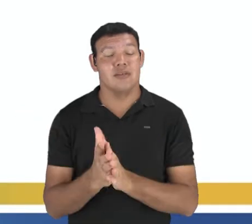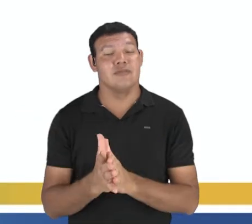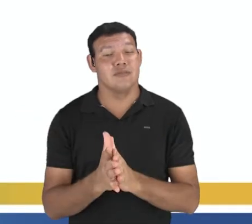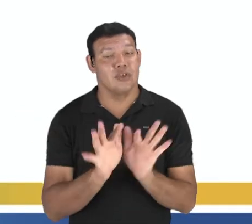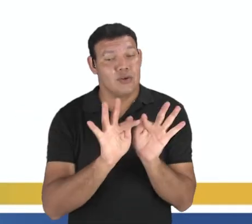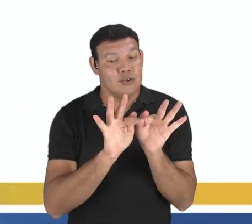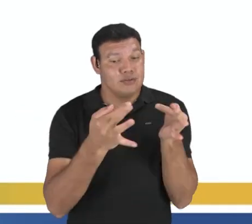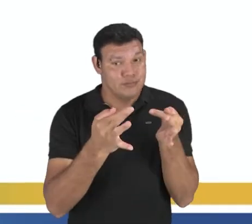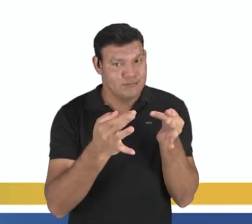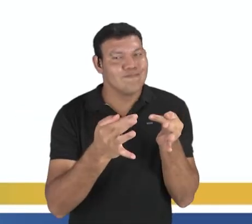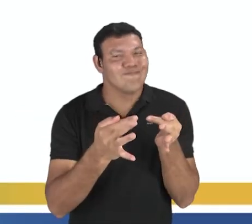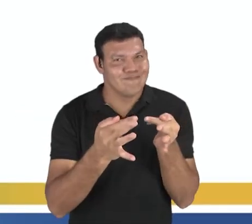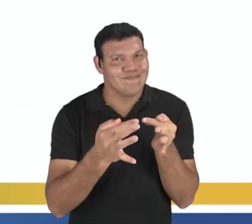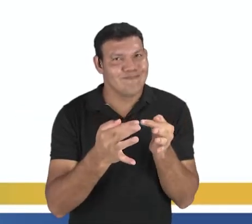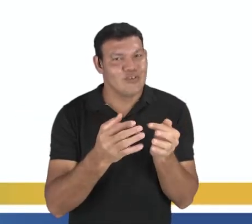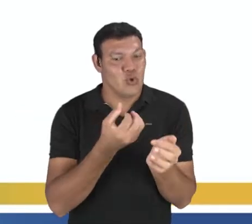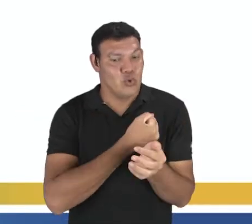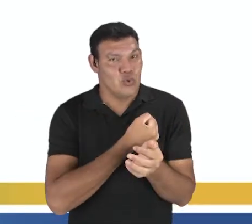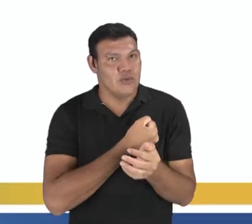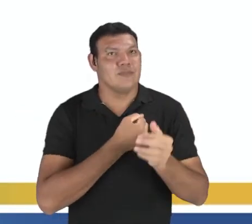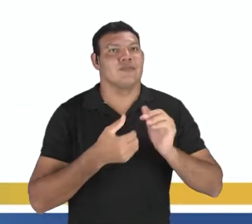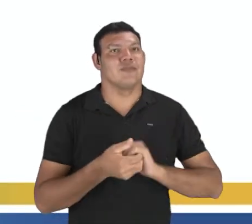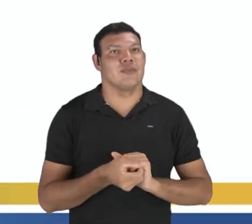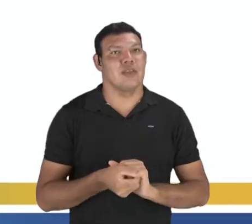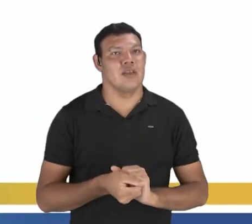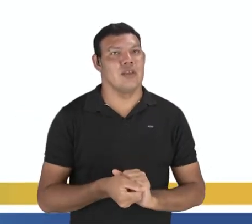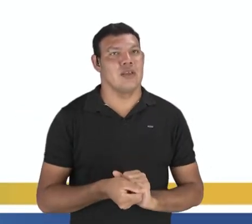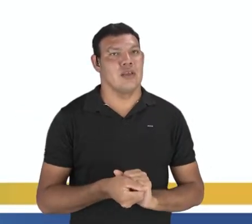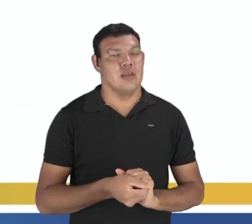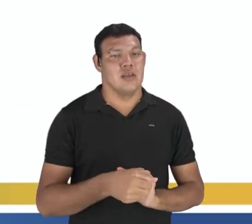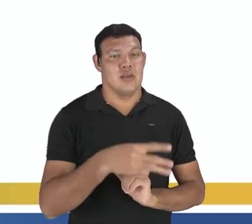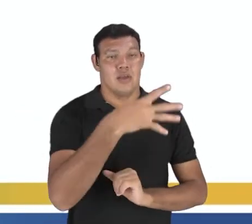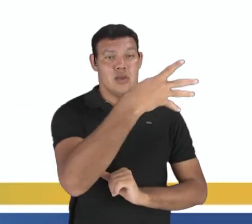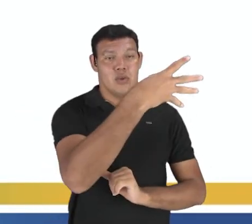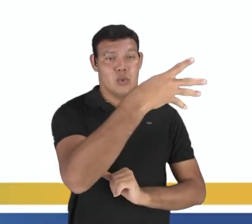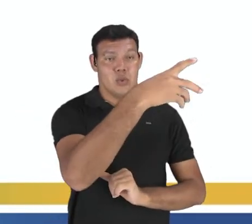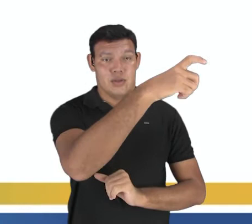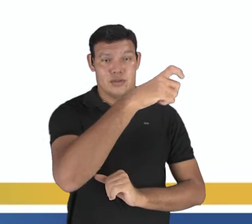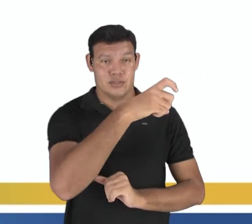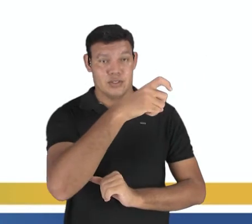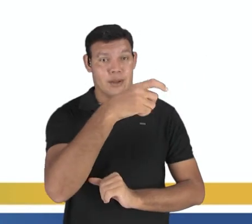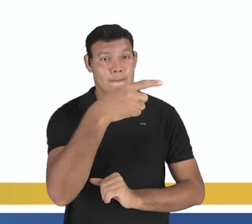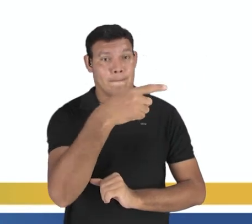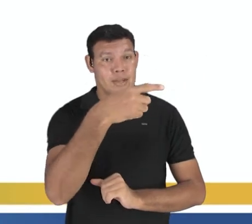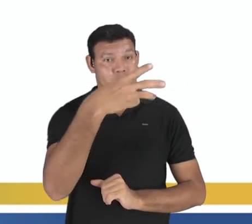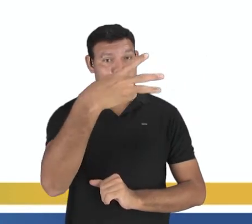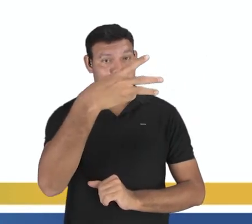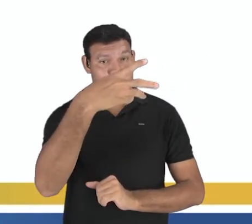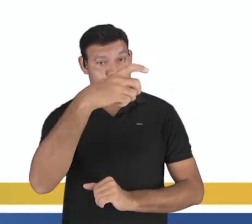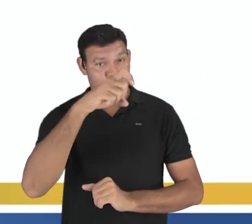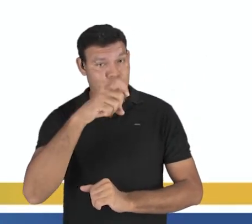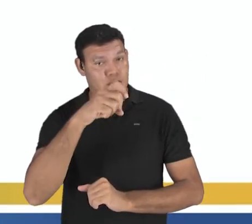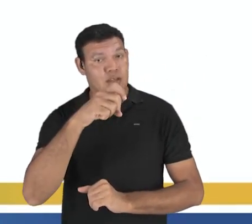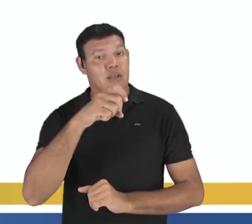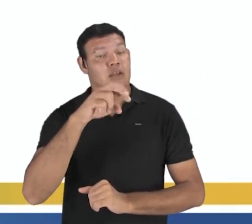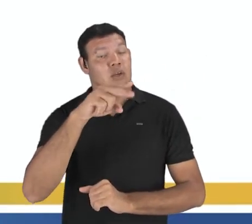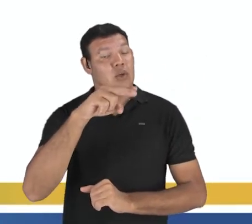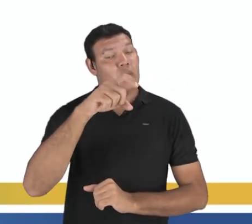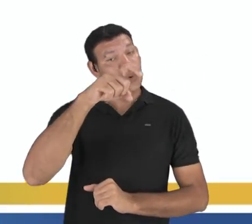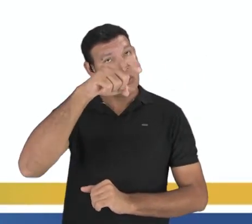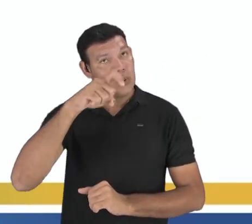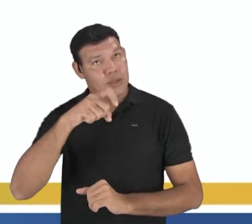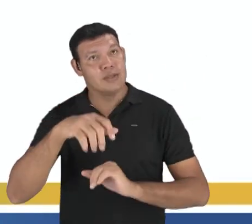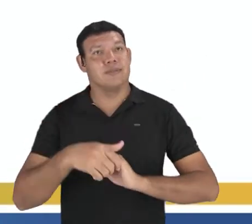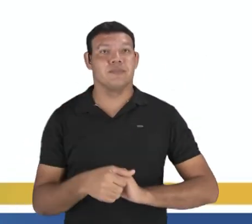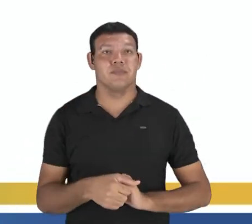esses termos. Então, nesse caso, ficará 4 menos 3x é igual a x. E no segundo